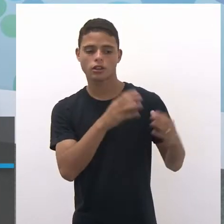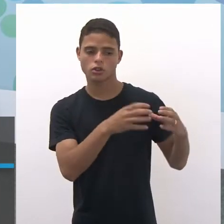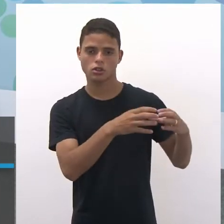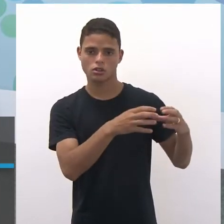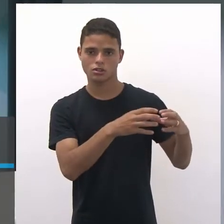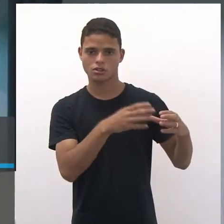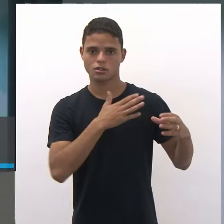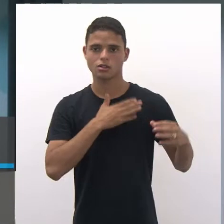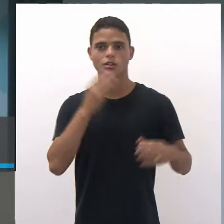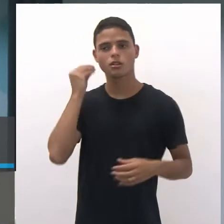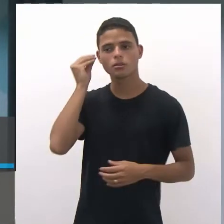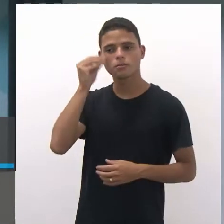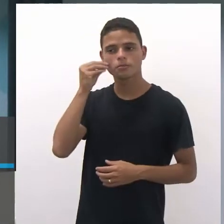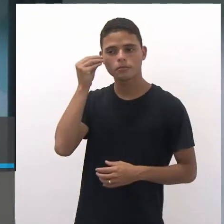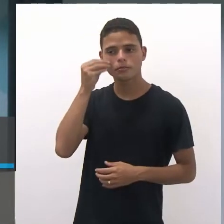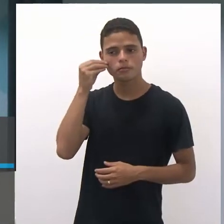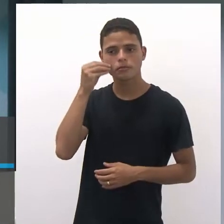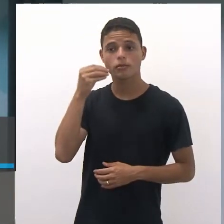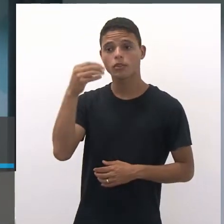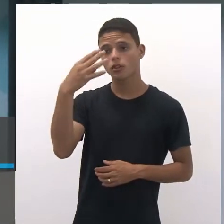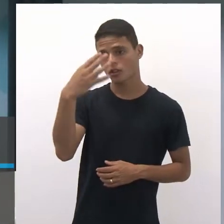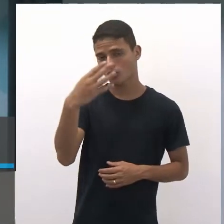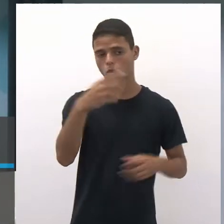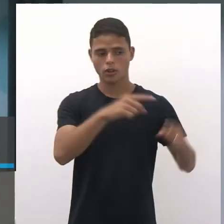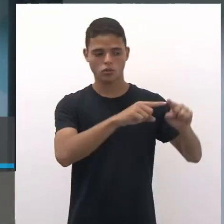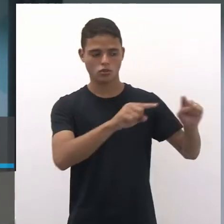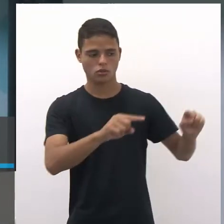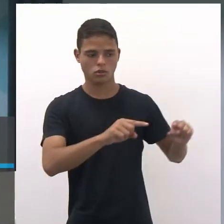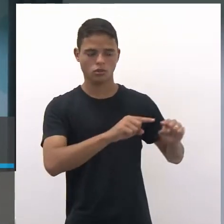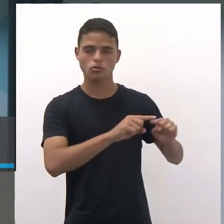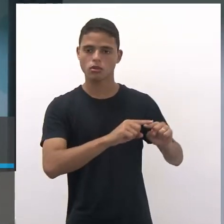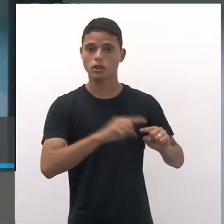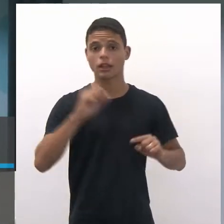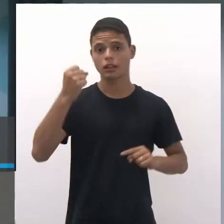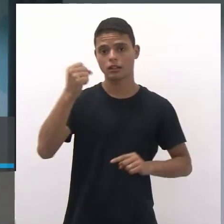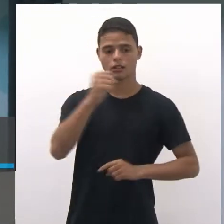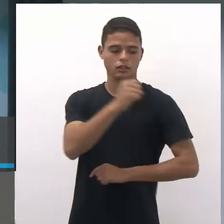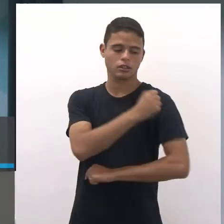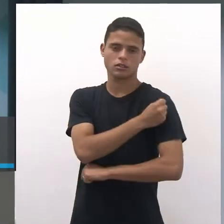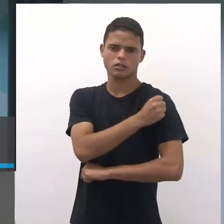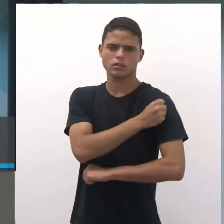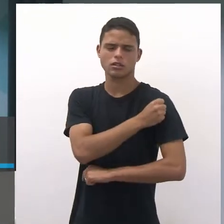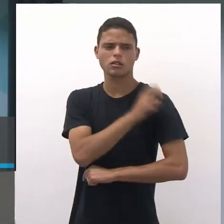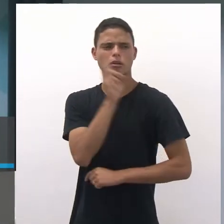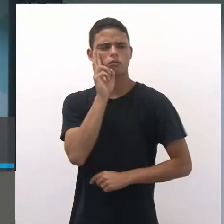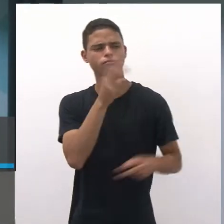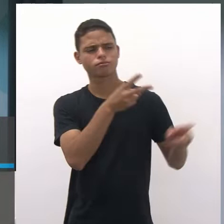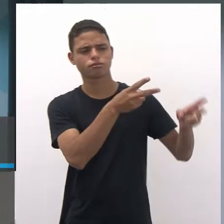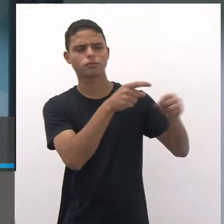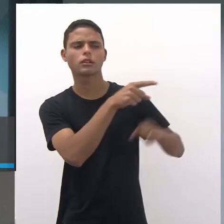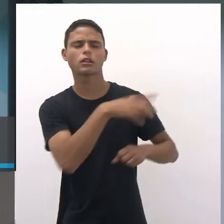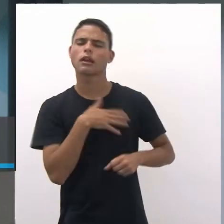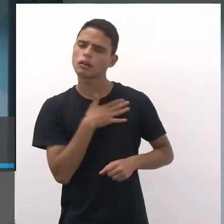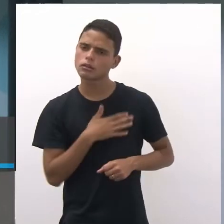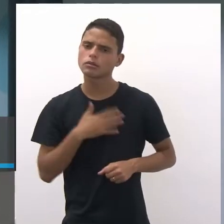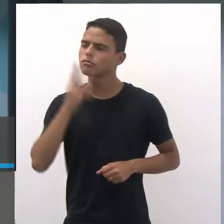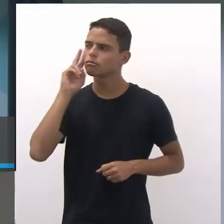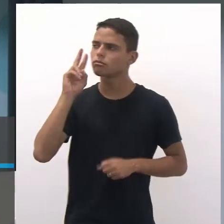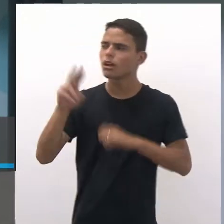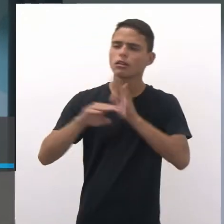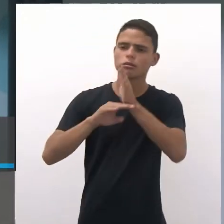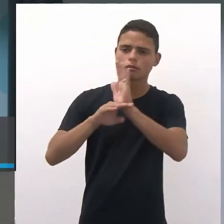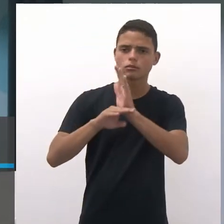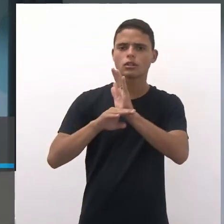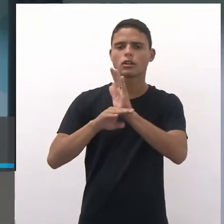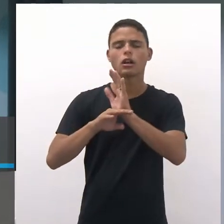tive 4 salas de 8º anos e eu percebi que eles gostavam muito de assistir filme. Aí eu elaborei, montei um blog,